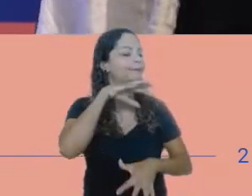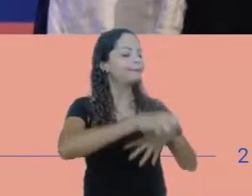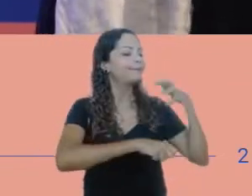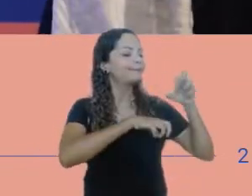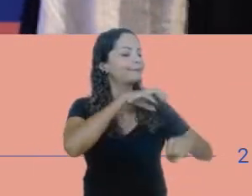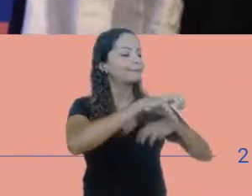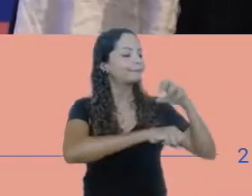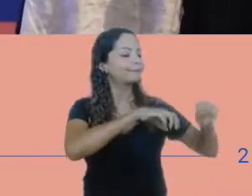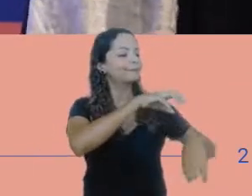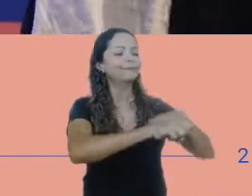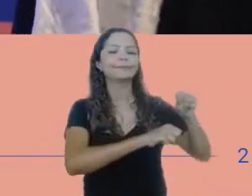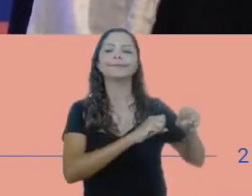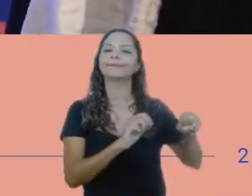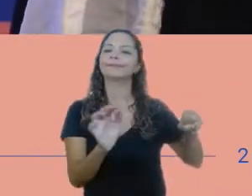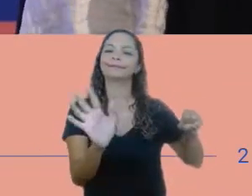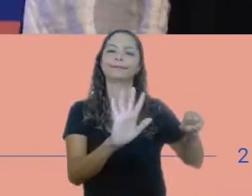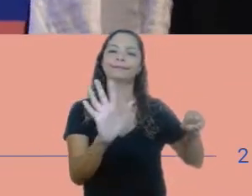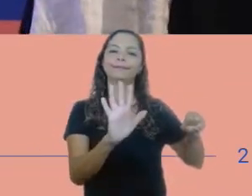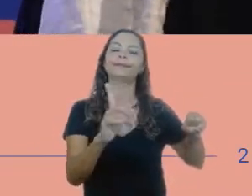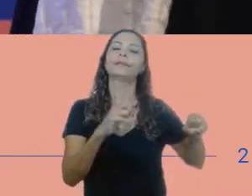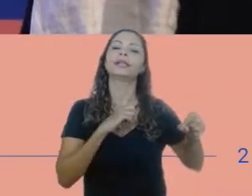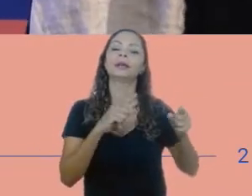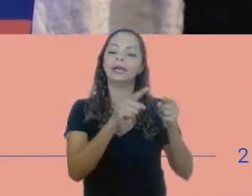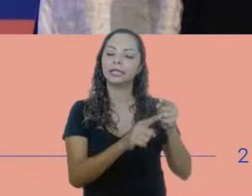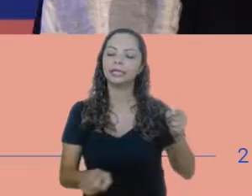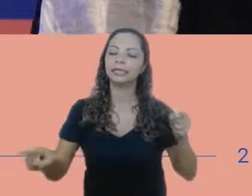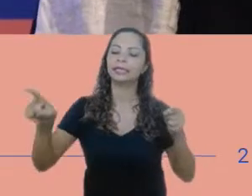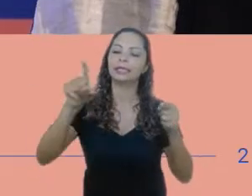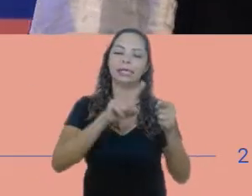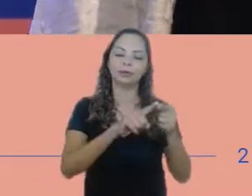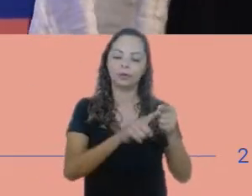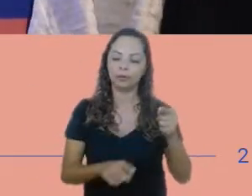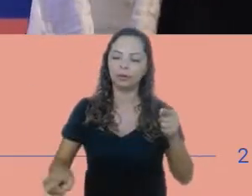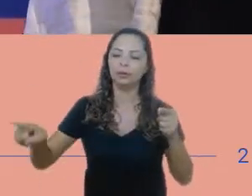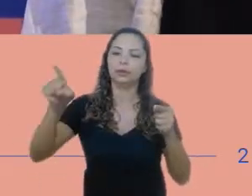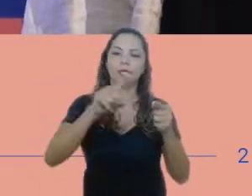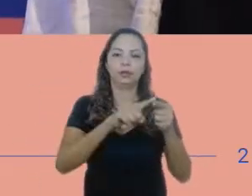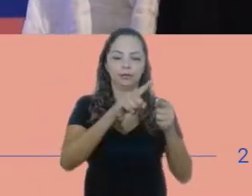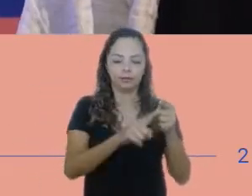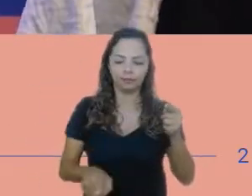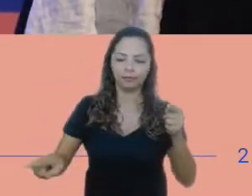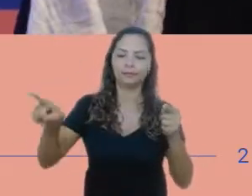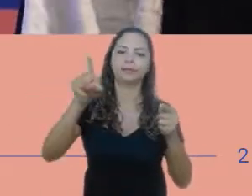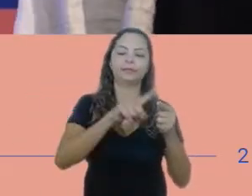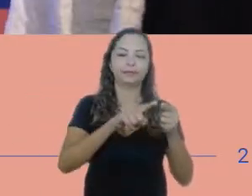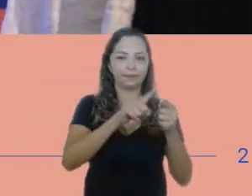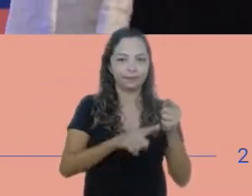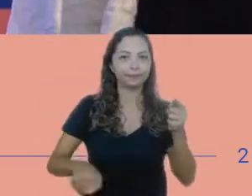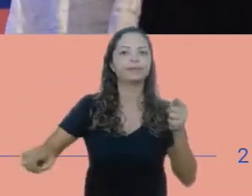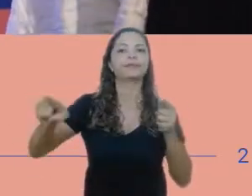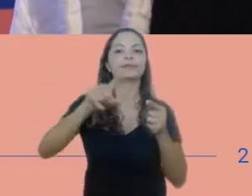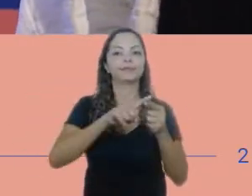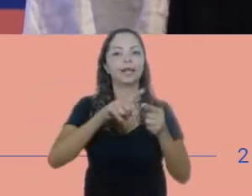a gente vai ter um ciclo fechado efetivo de materiais mas para isso a gente tem que a redesenhar os produtos para